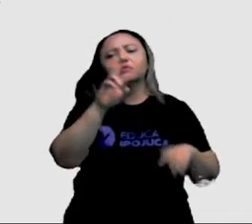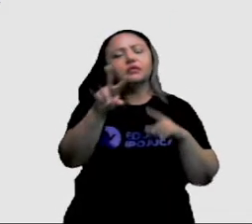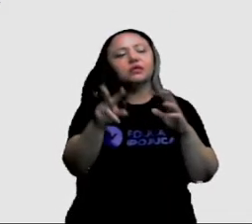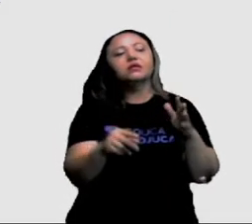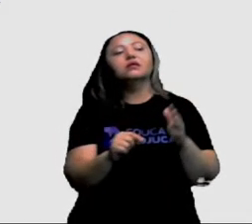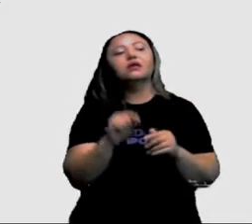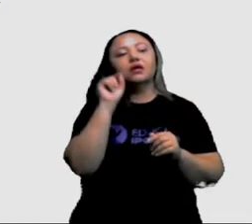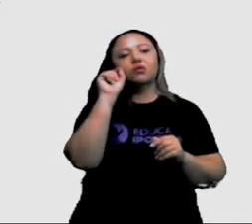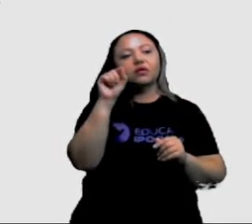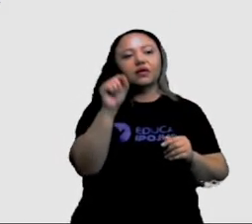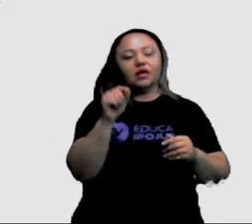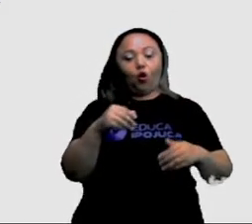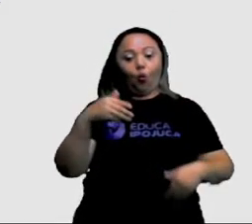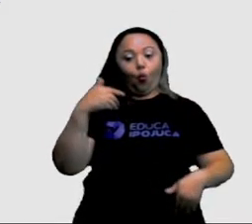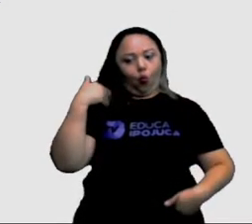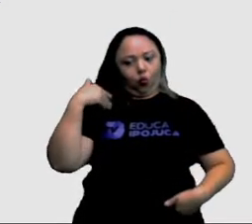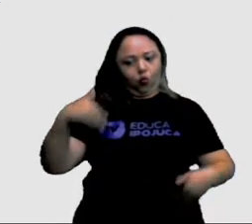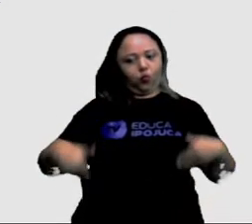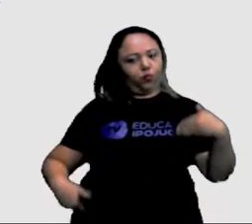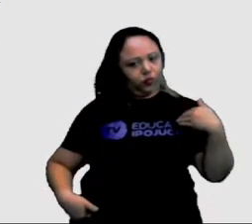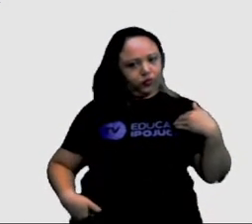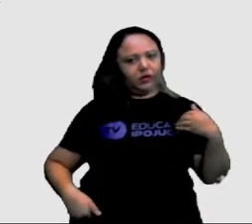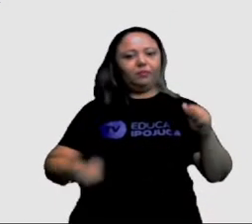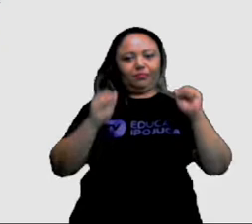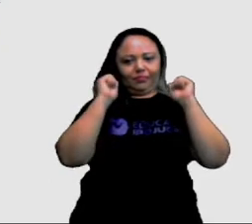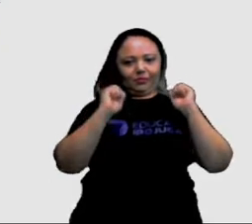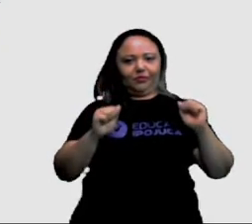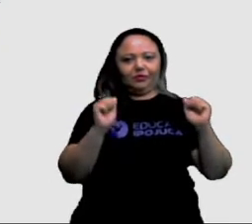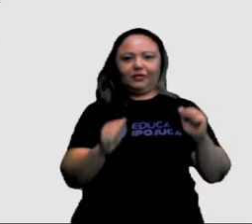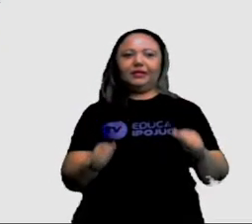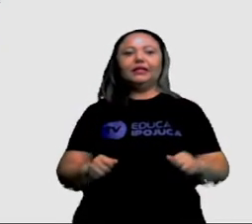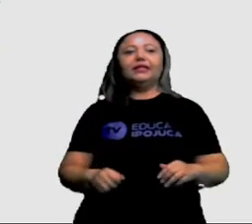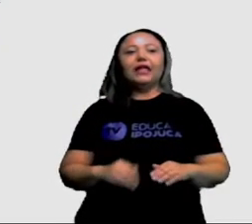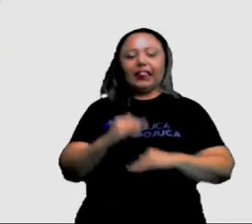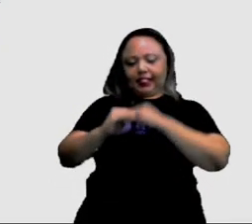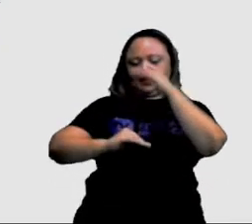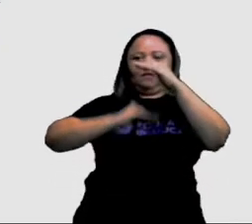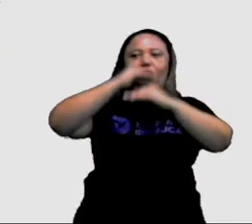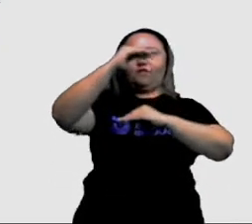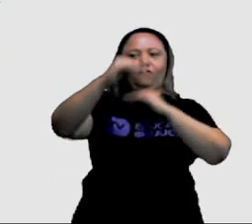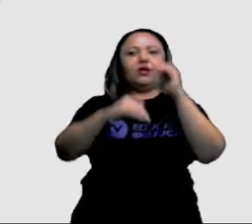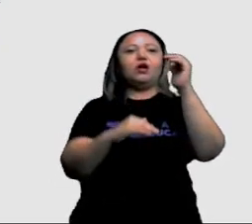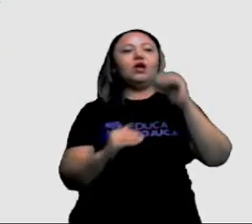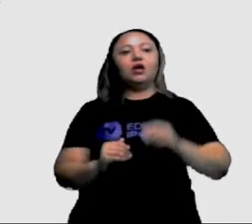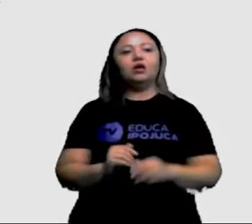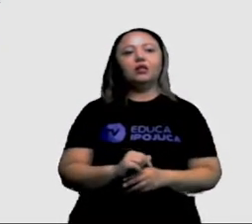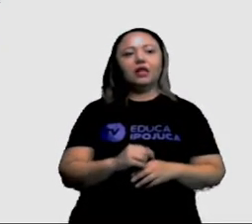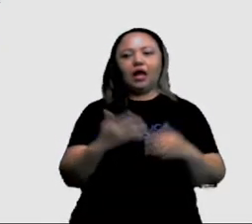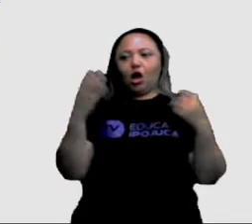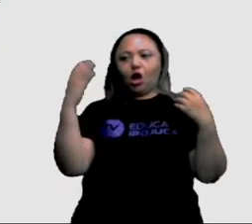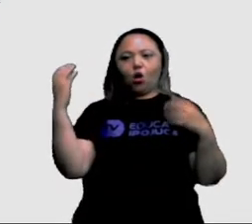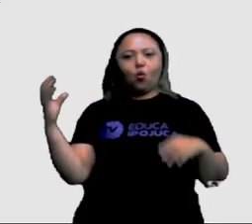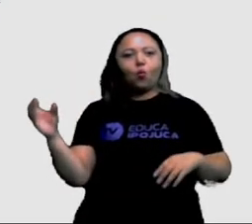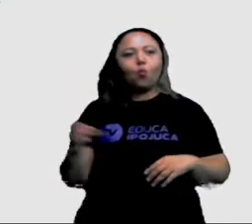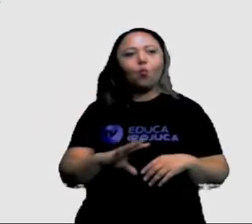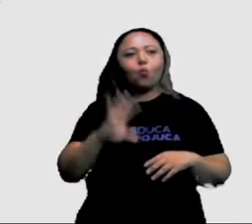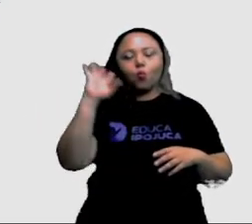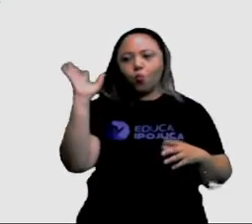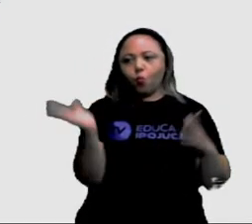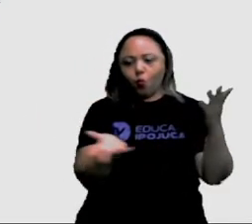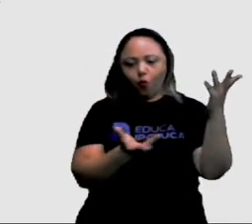a capacidade que o corpo tem de desenvolver o movimento, tá? Ela vai ser aquela a situação onde a gente